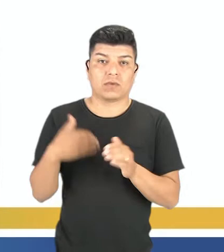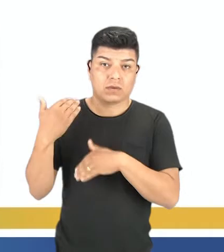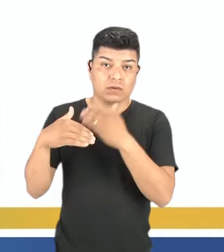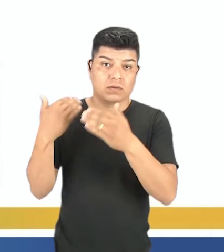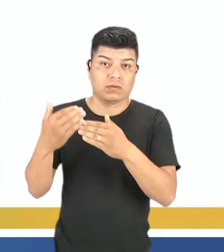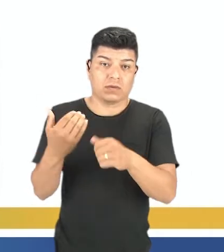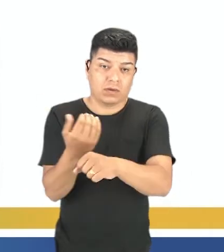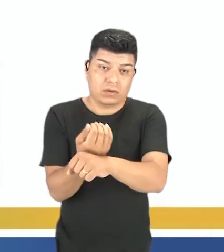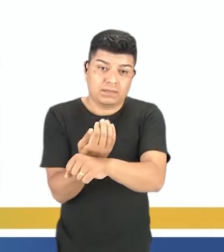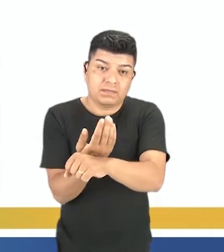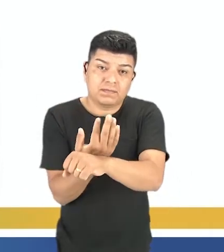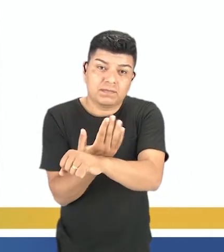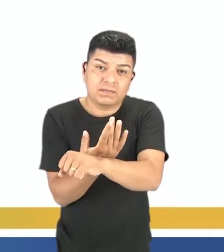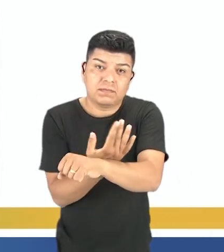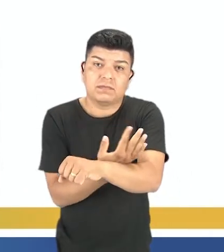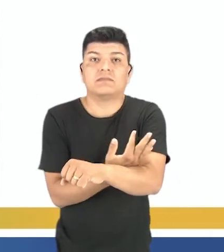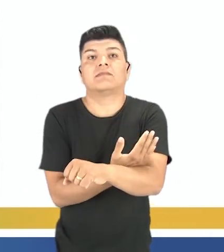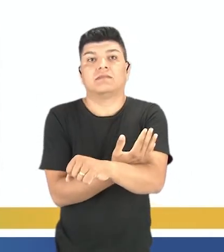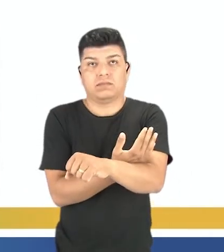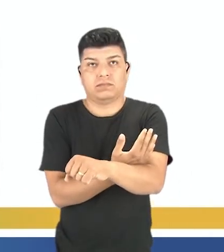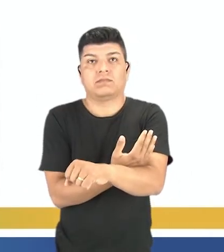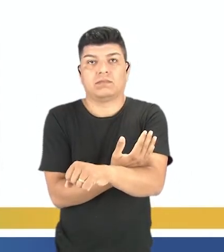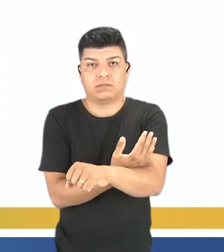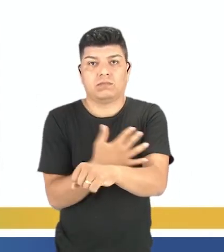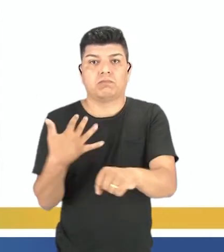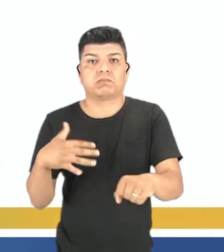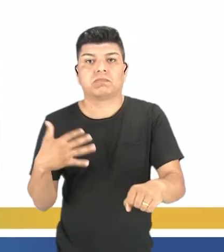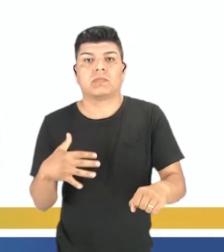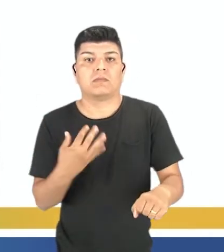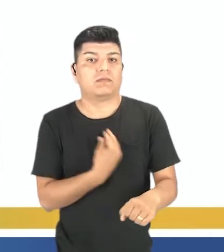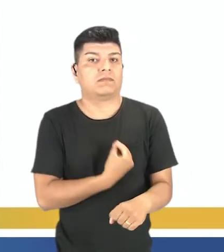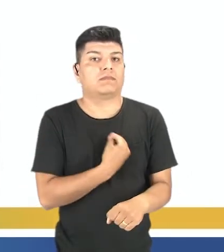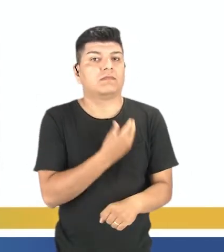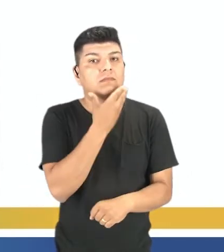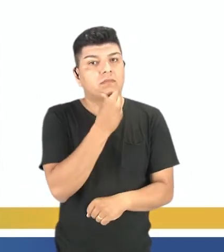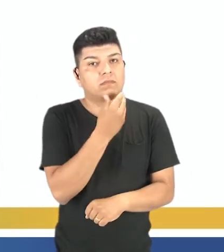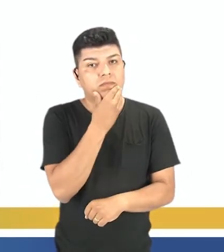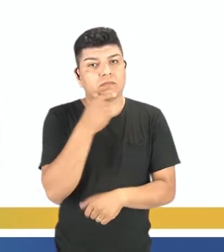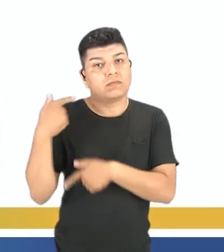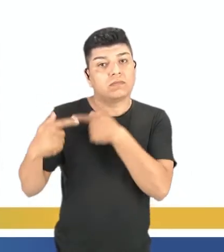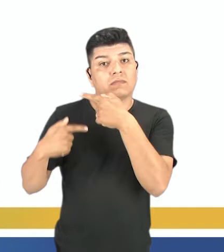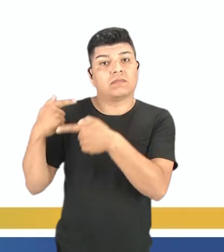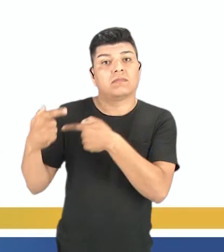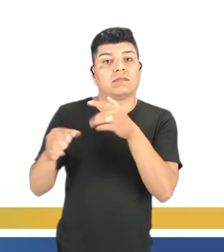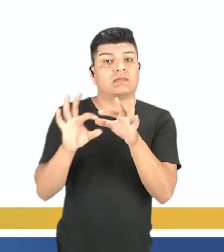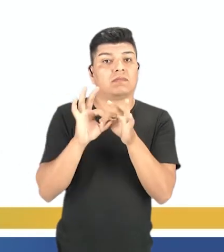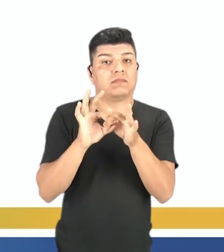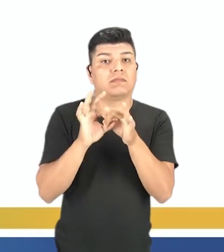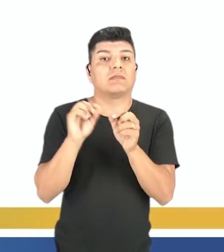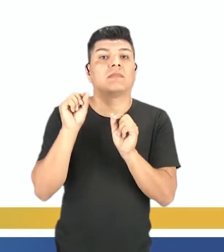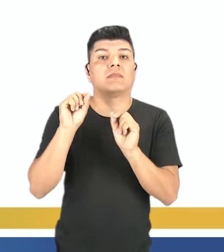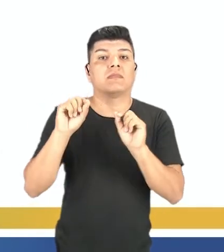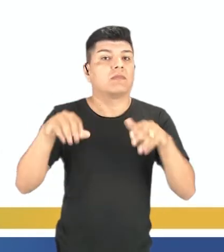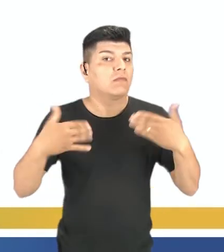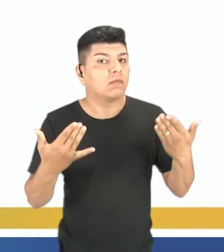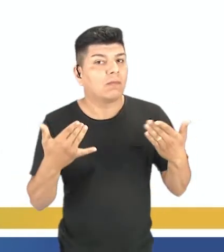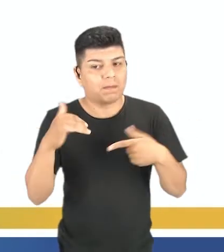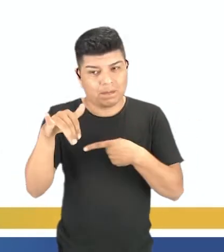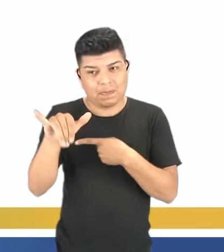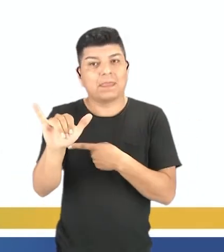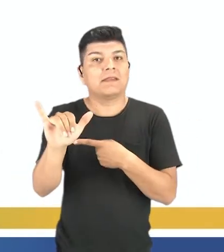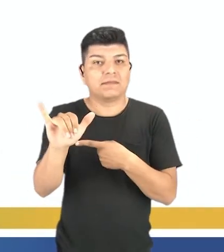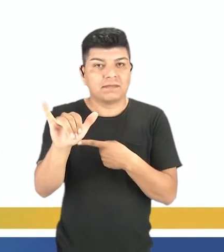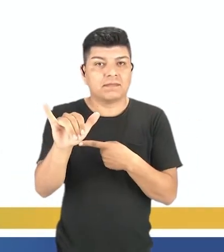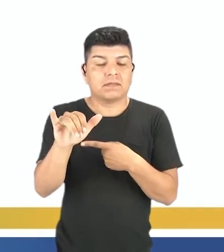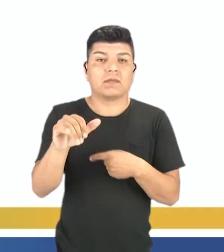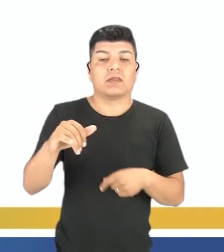crescimento de pelos, né, excessivo, ele vai ser presente no homem. Então, ele é uma herança ligada ao Y. Ou seja, se eu tenho